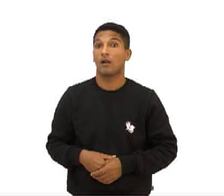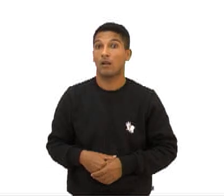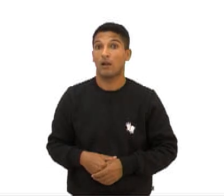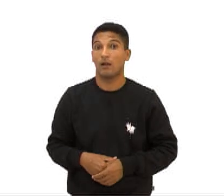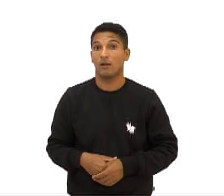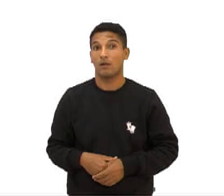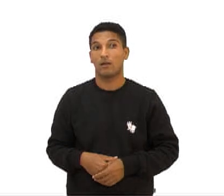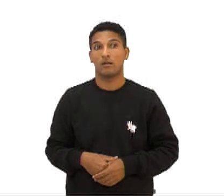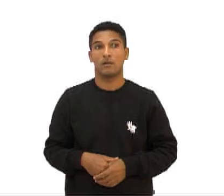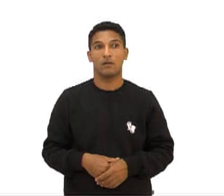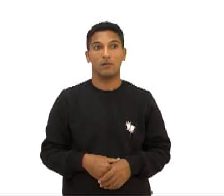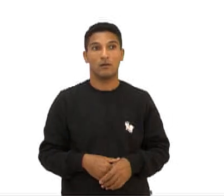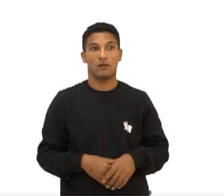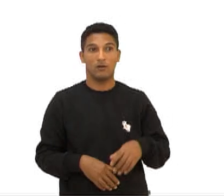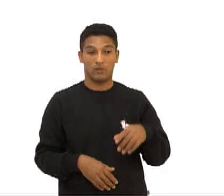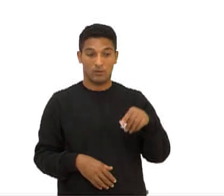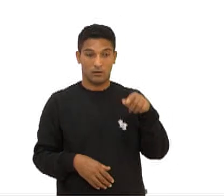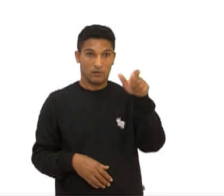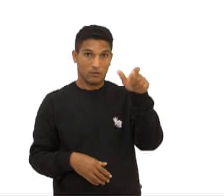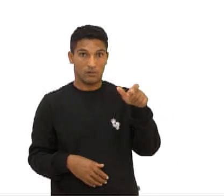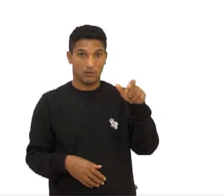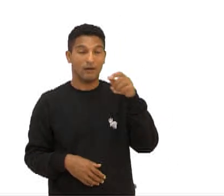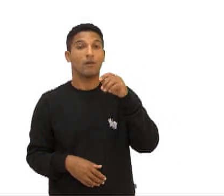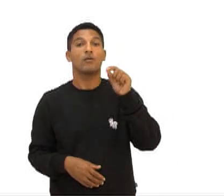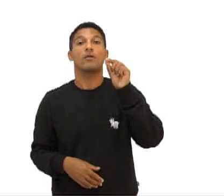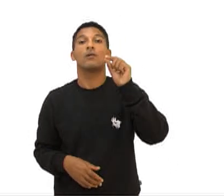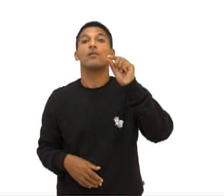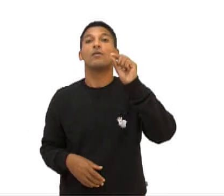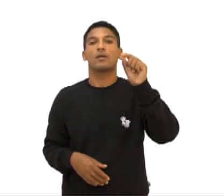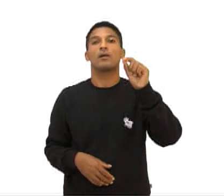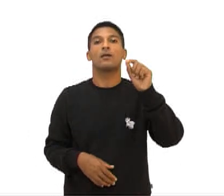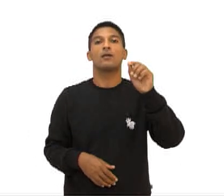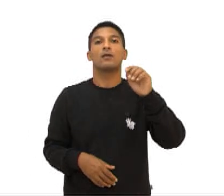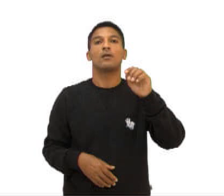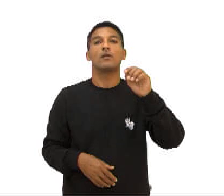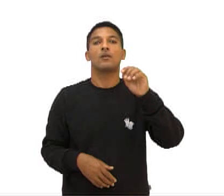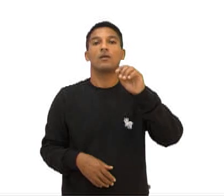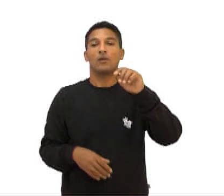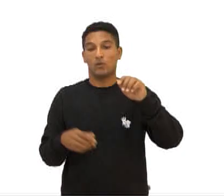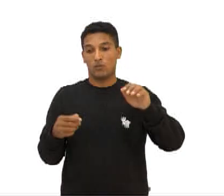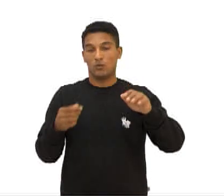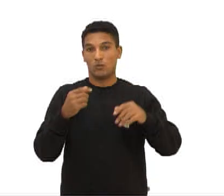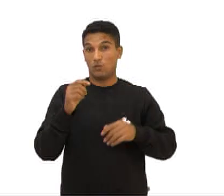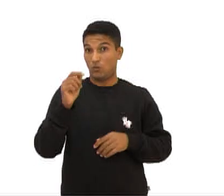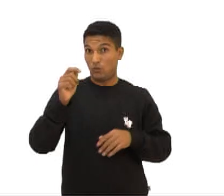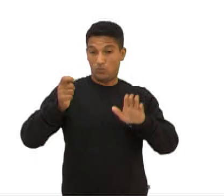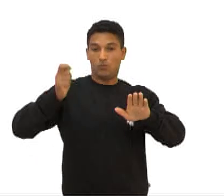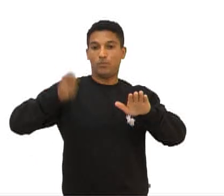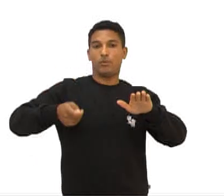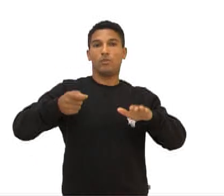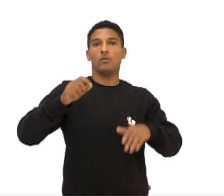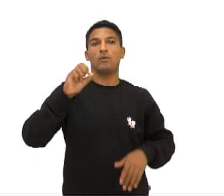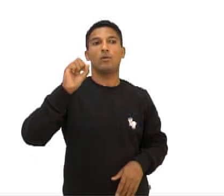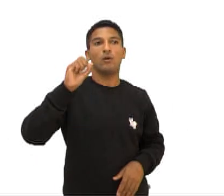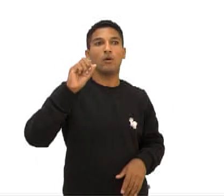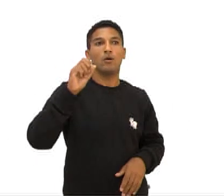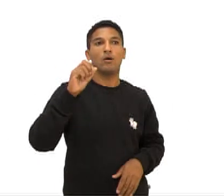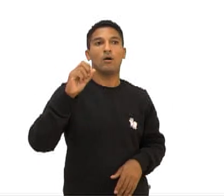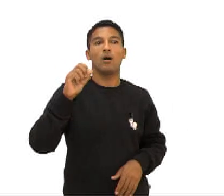grande depressão popular, enfim, considerou o homem como culpado, né? O júri, depressão,